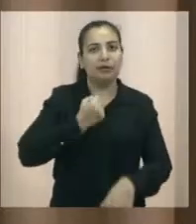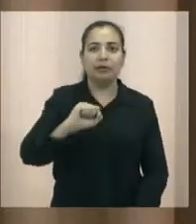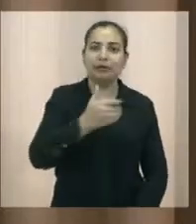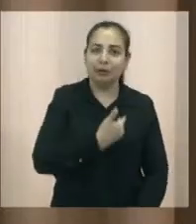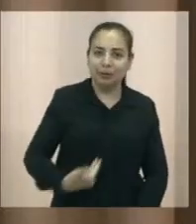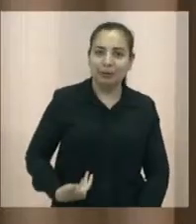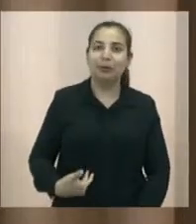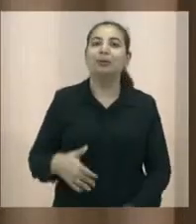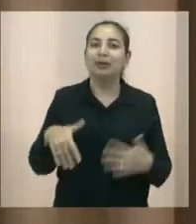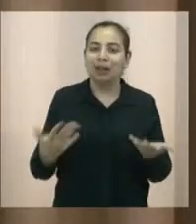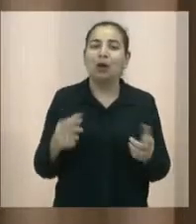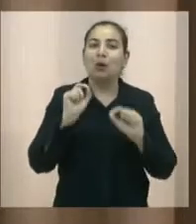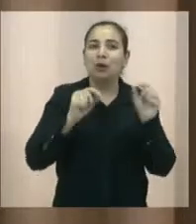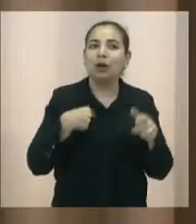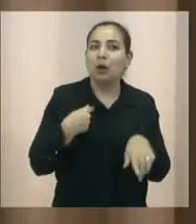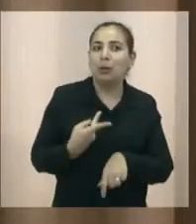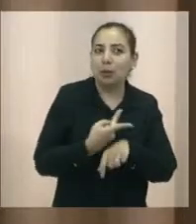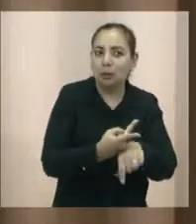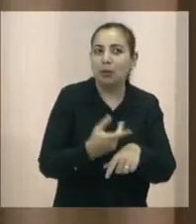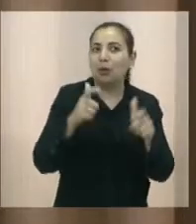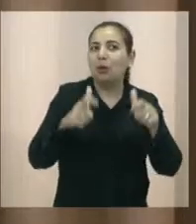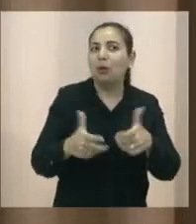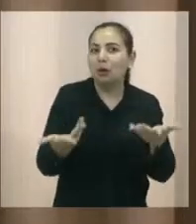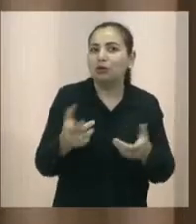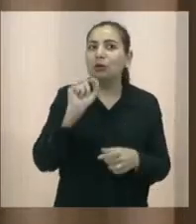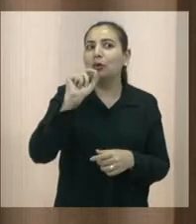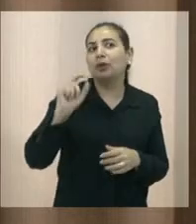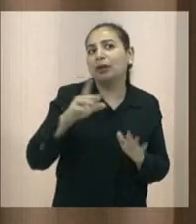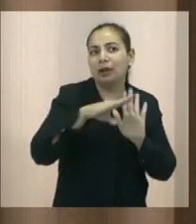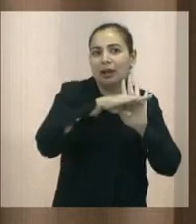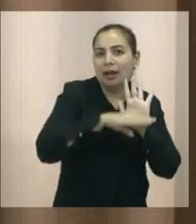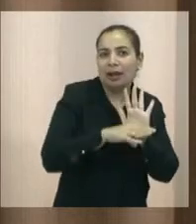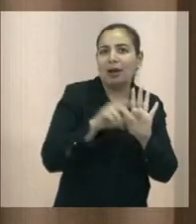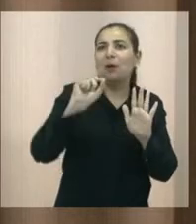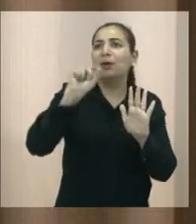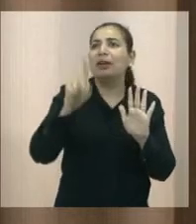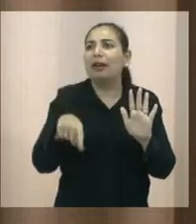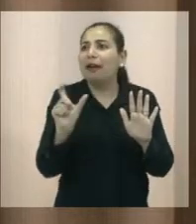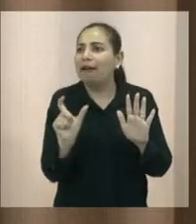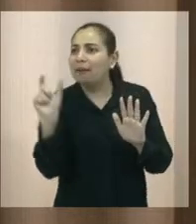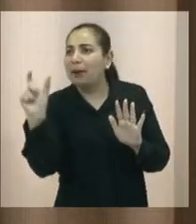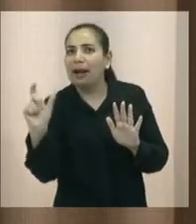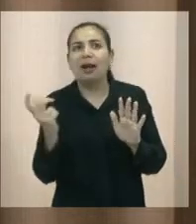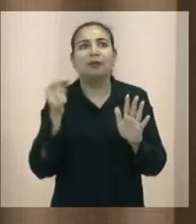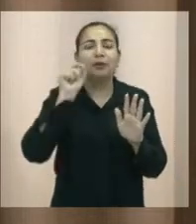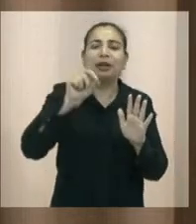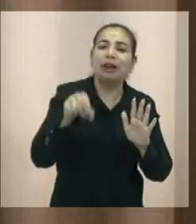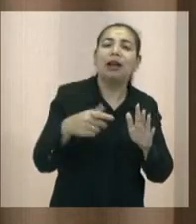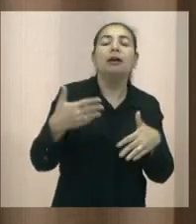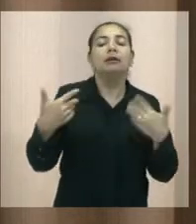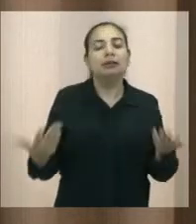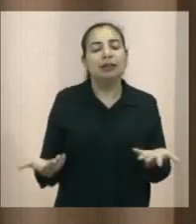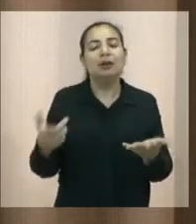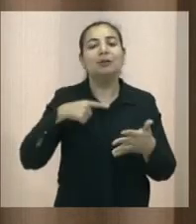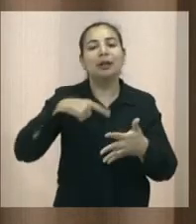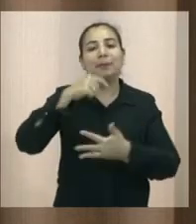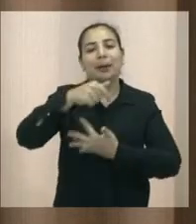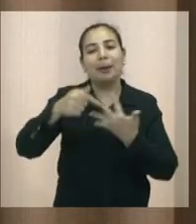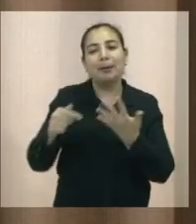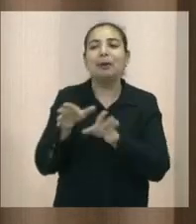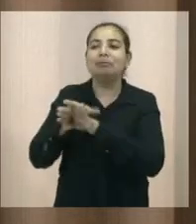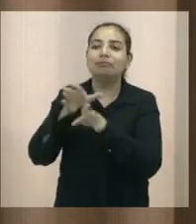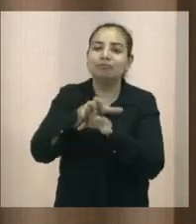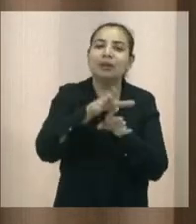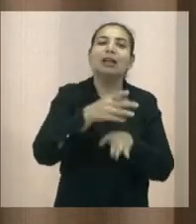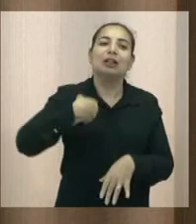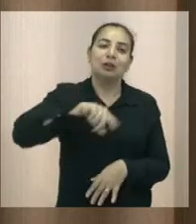né? Onde procurar, o que significa medida protetiva, qual o meio de dar efetividade a essa medida. Então, são outros também vários